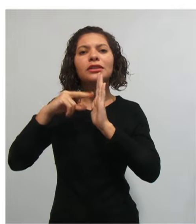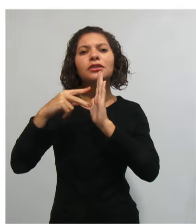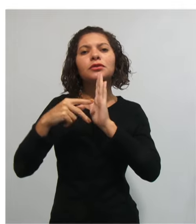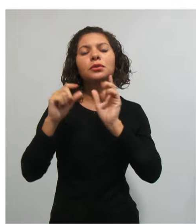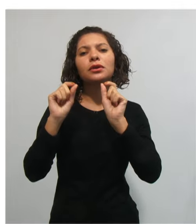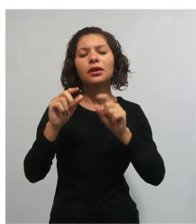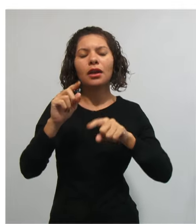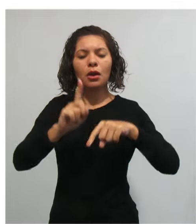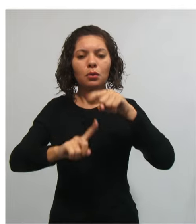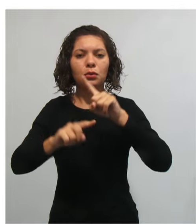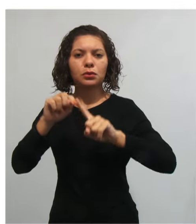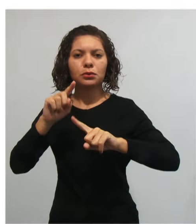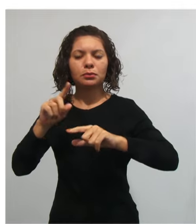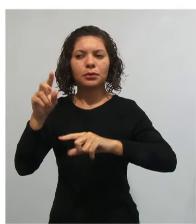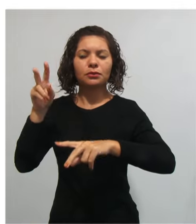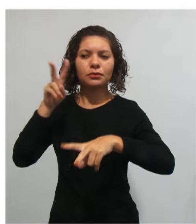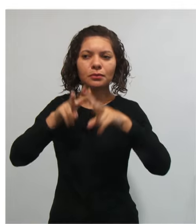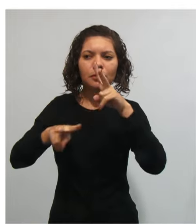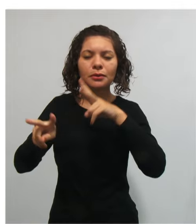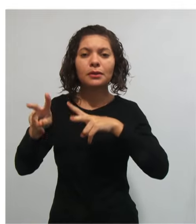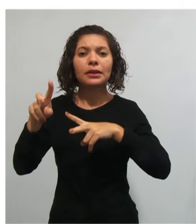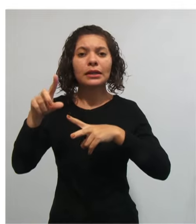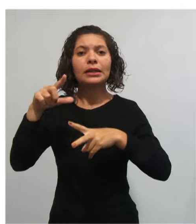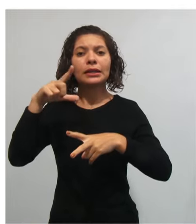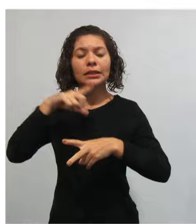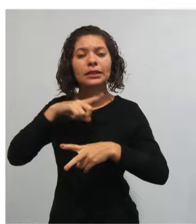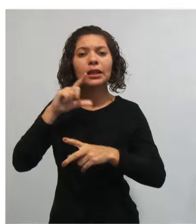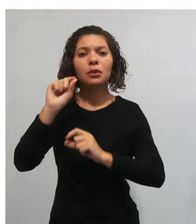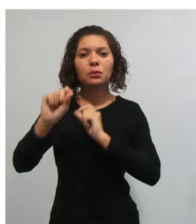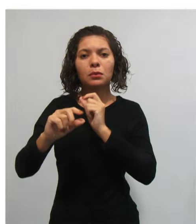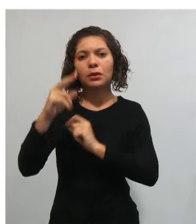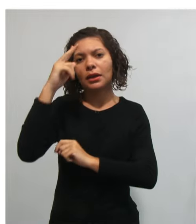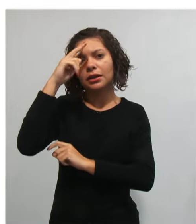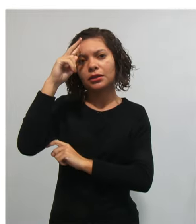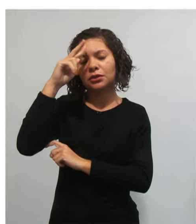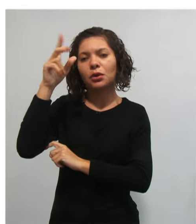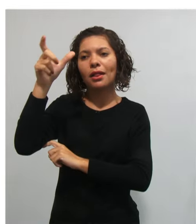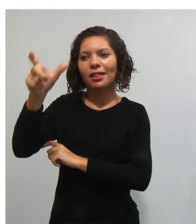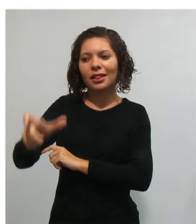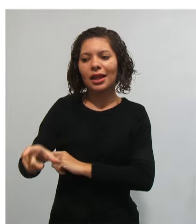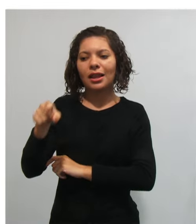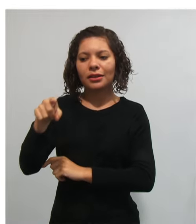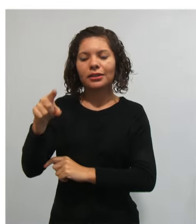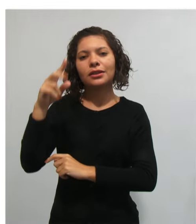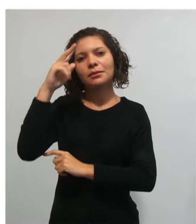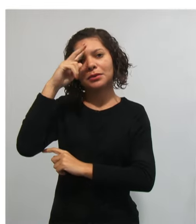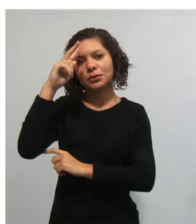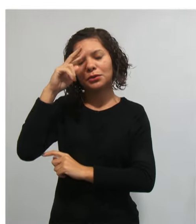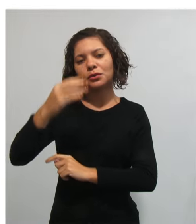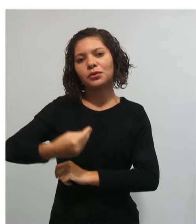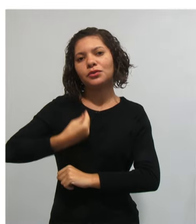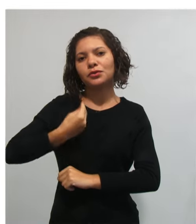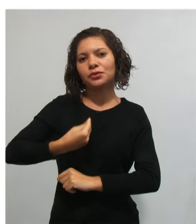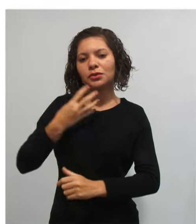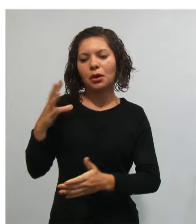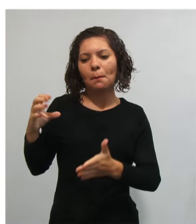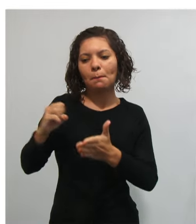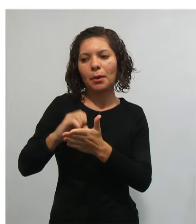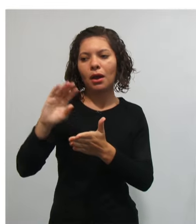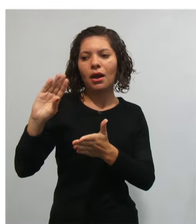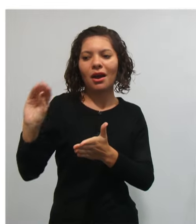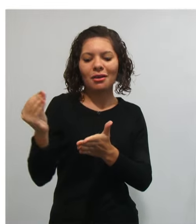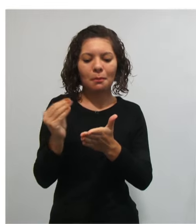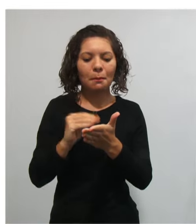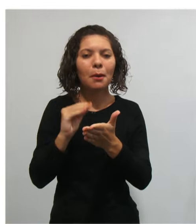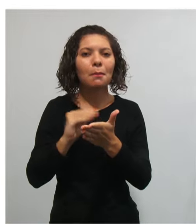portfólio é um instrumento avaliativo que ele conta uma história uma história daquela pessoa uma história de vida